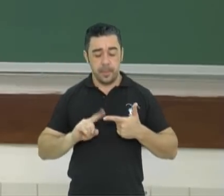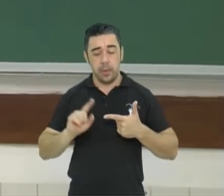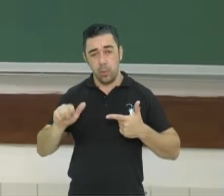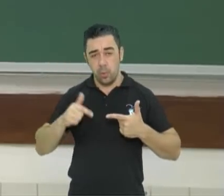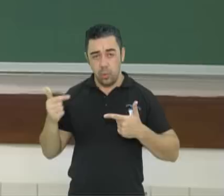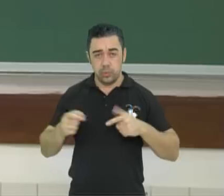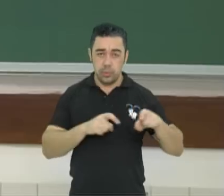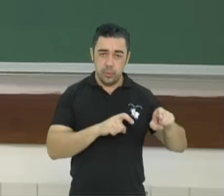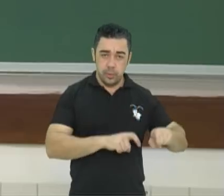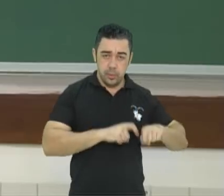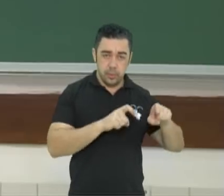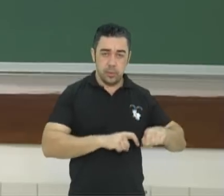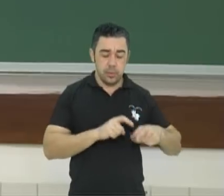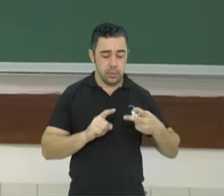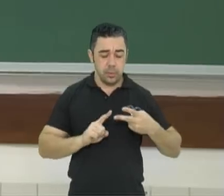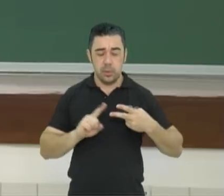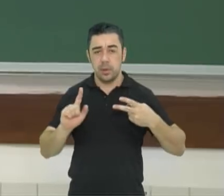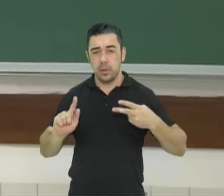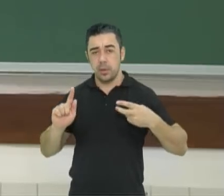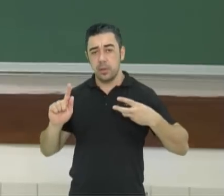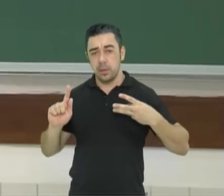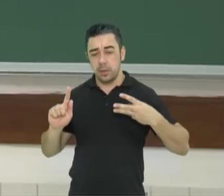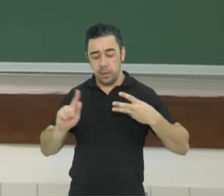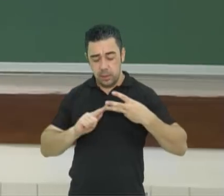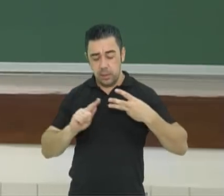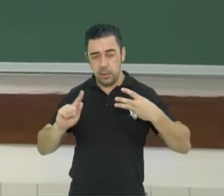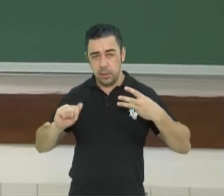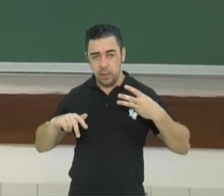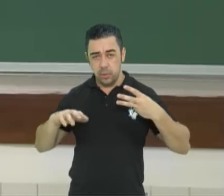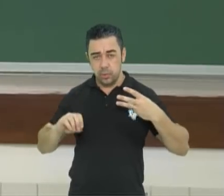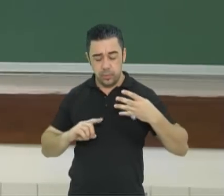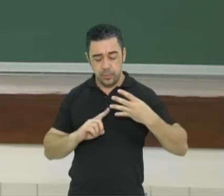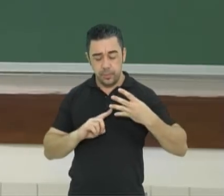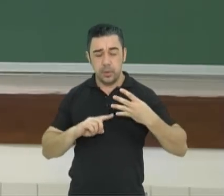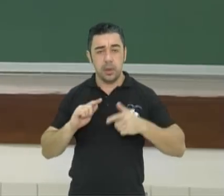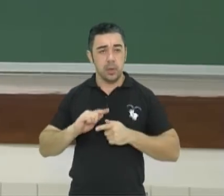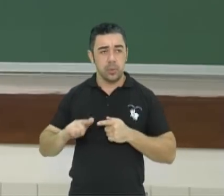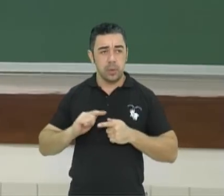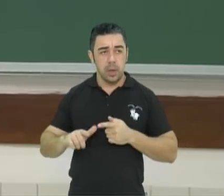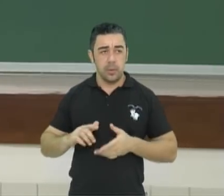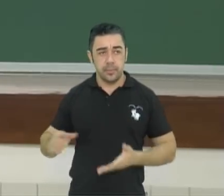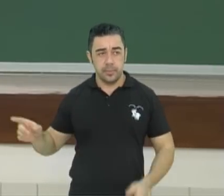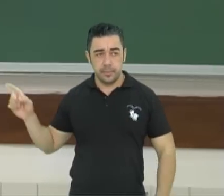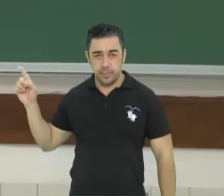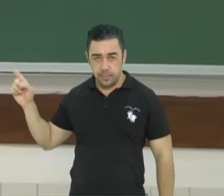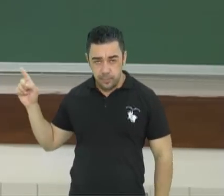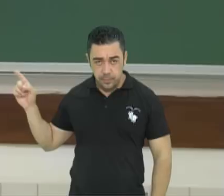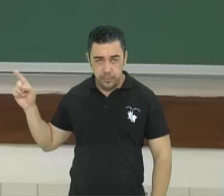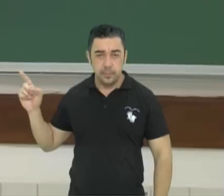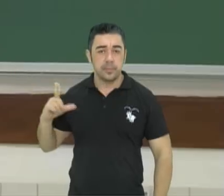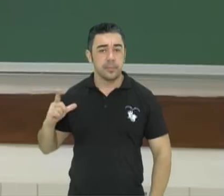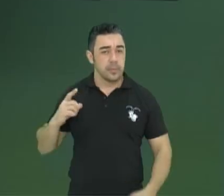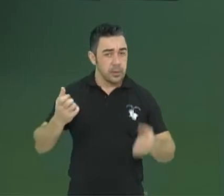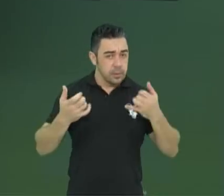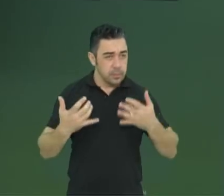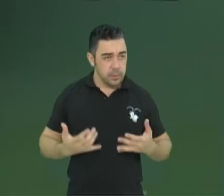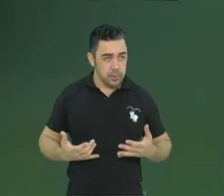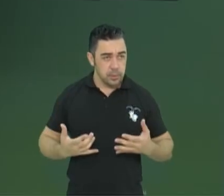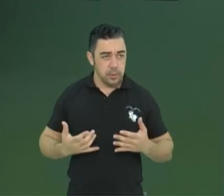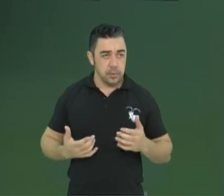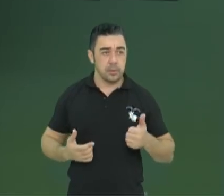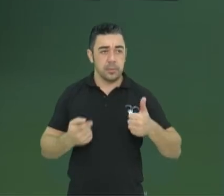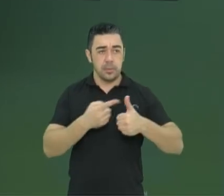para lavouras, os de ganho e os escravos de aluguel. Então aqui a gente tem essa divisão que o professor falou para vocês,